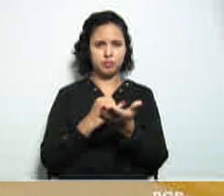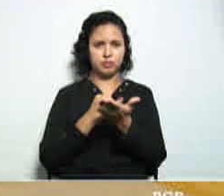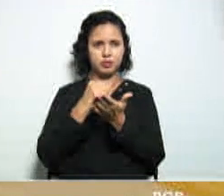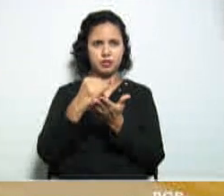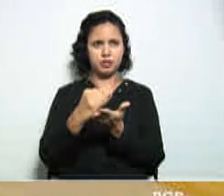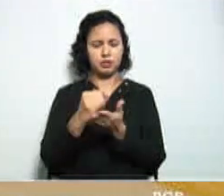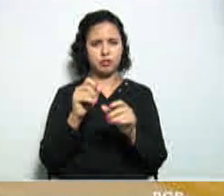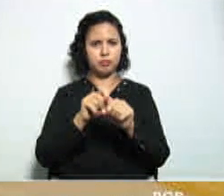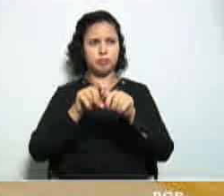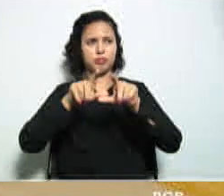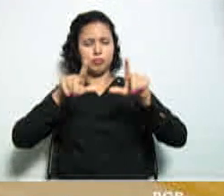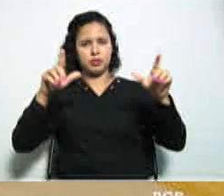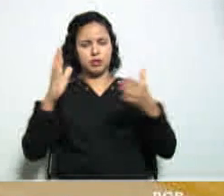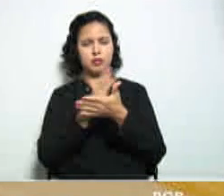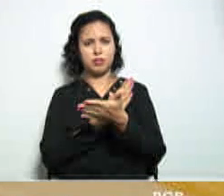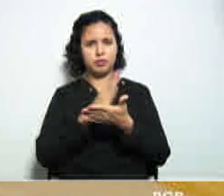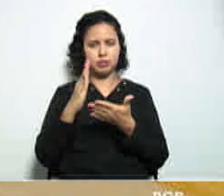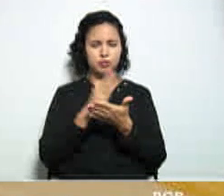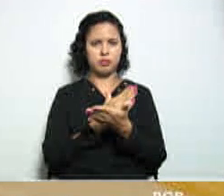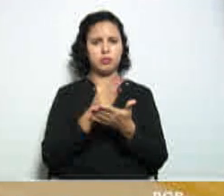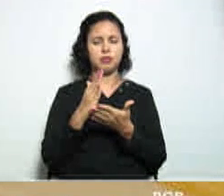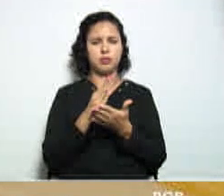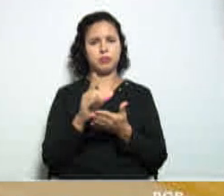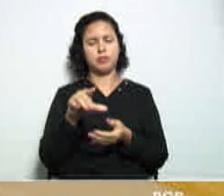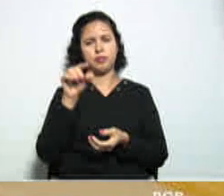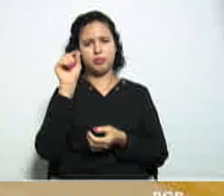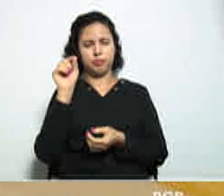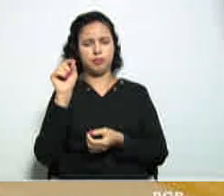paletas. Você vai optar pela paleta do